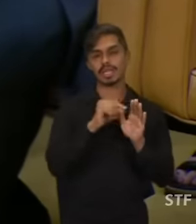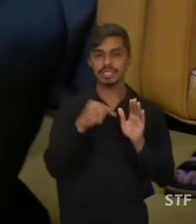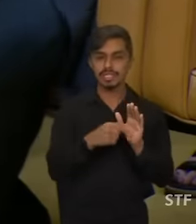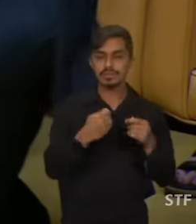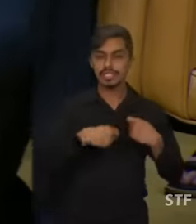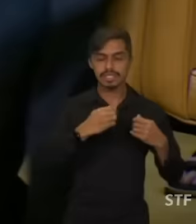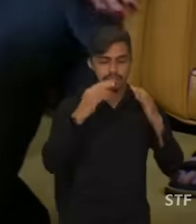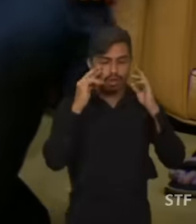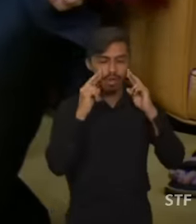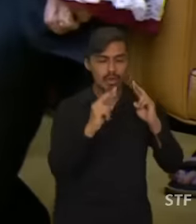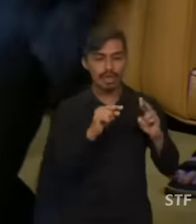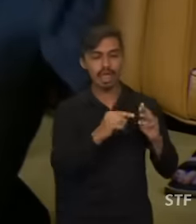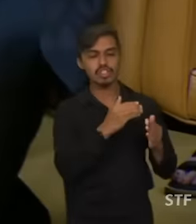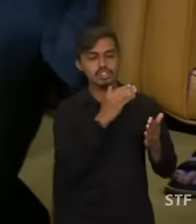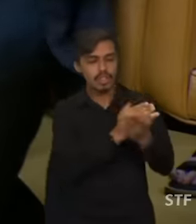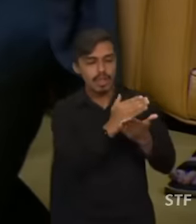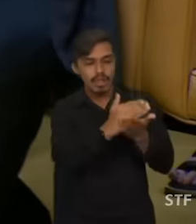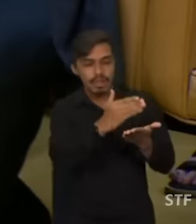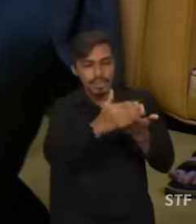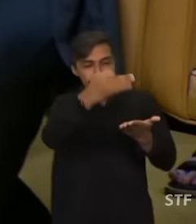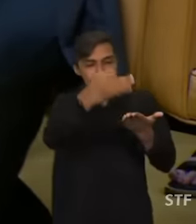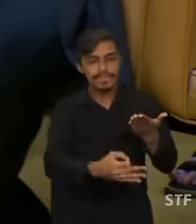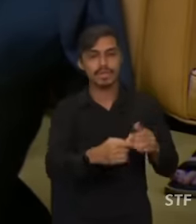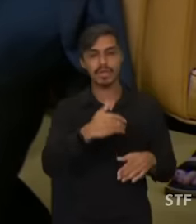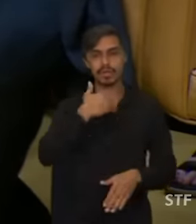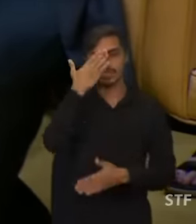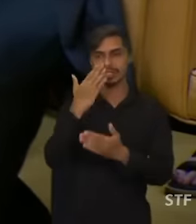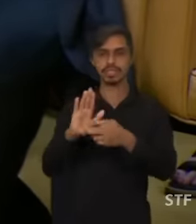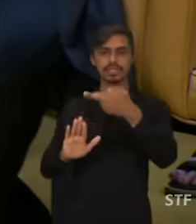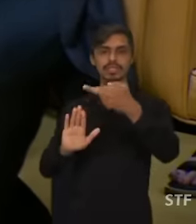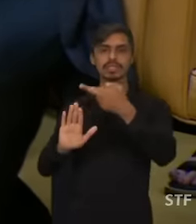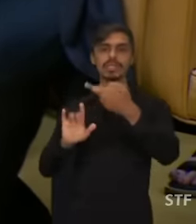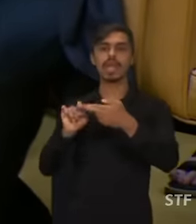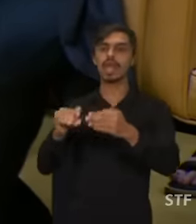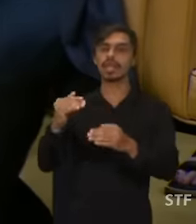observada de maneira muito estrita, eu acredito que a resolução é, sim,